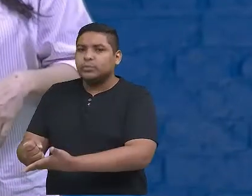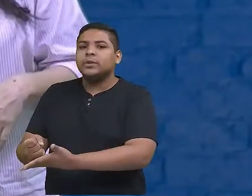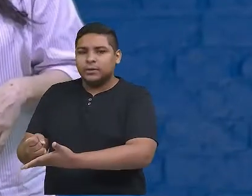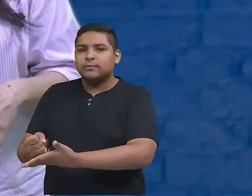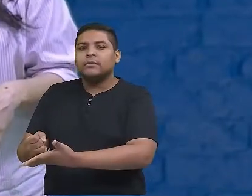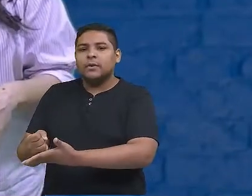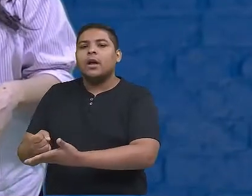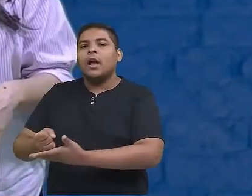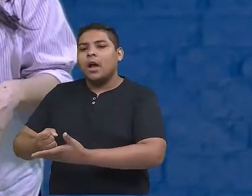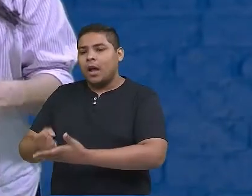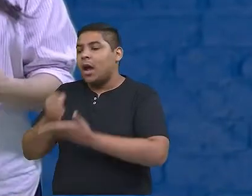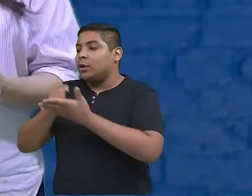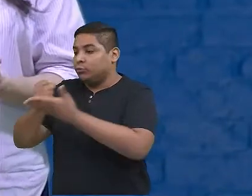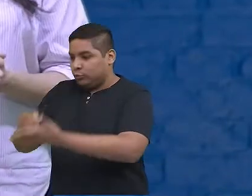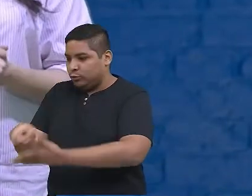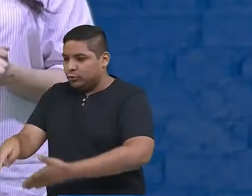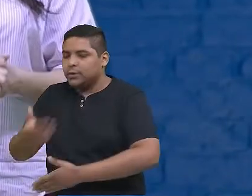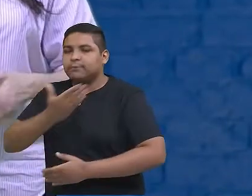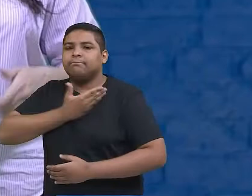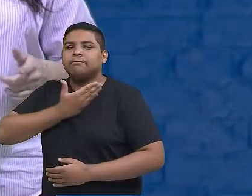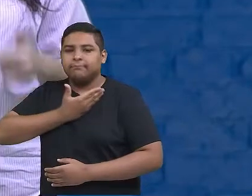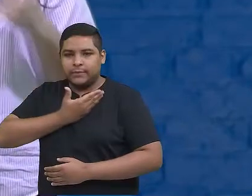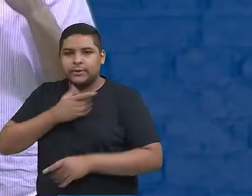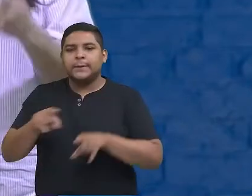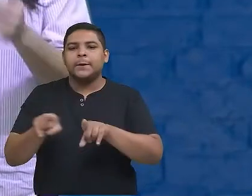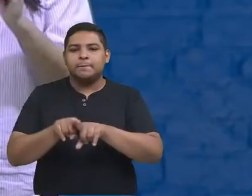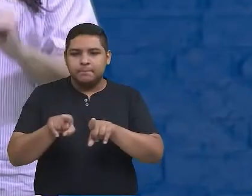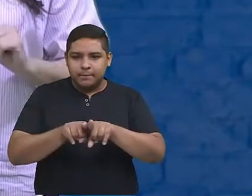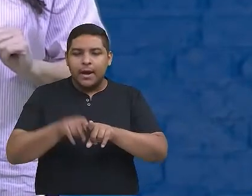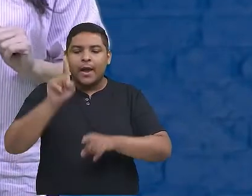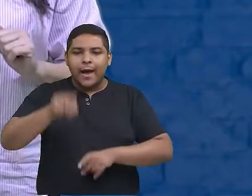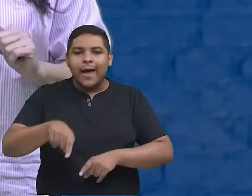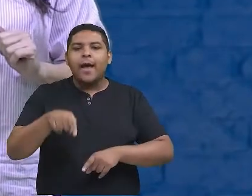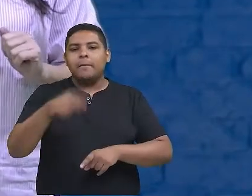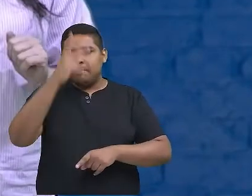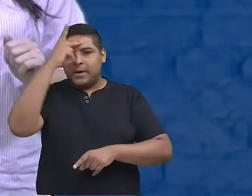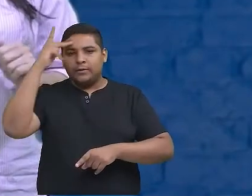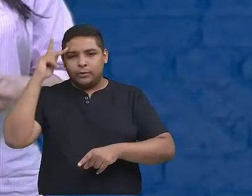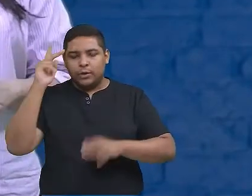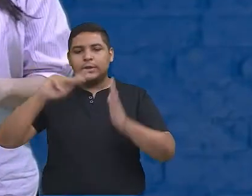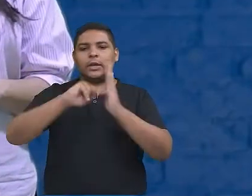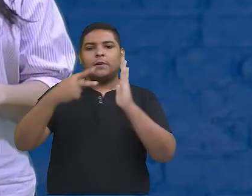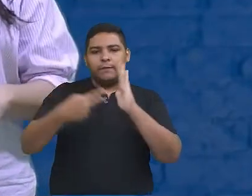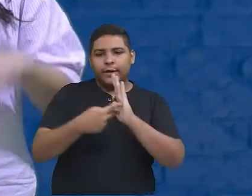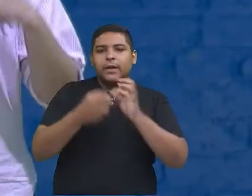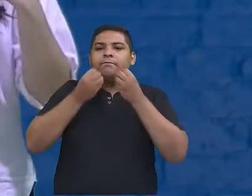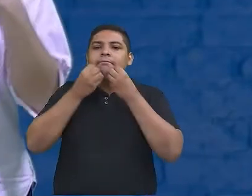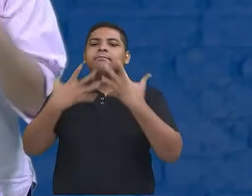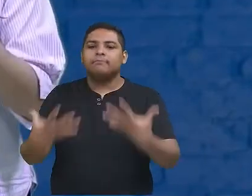quê? Ajuda o coleguinha. Isso é ser generoso, ok?